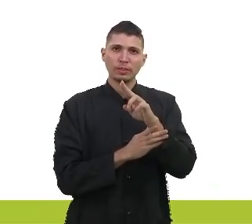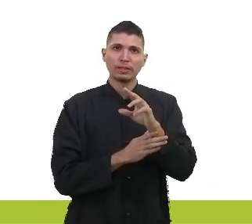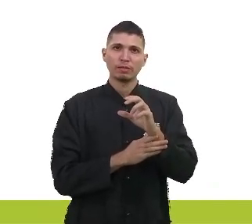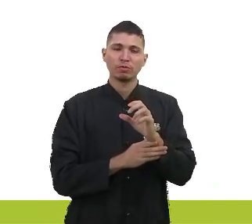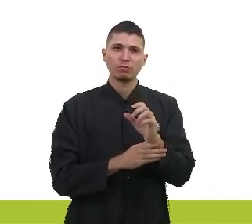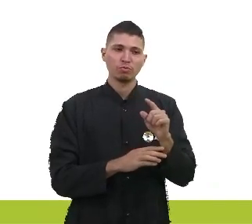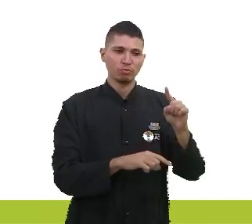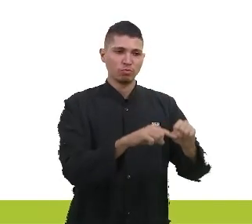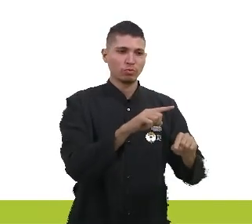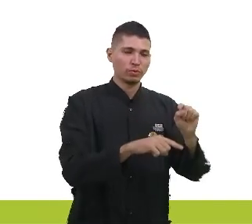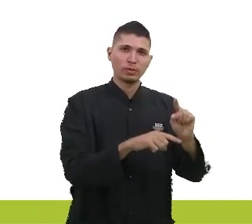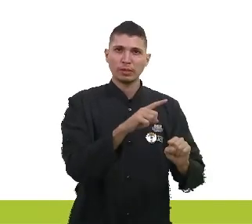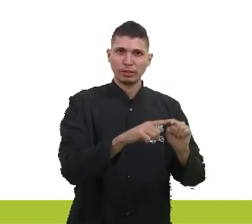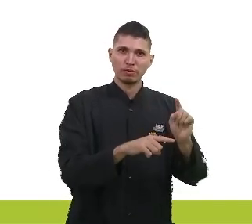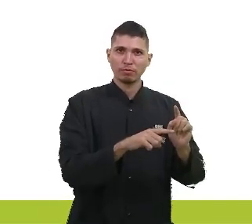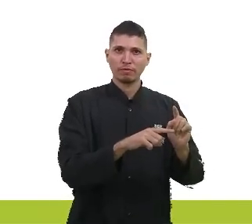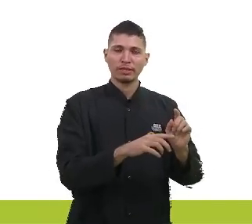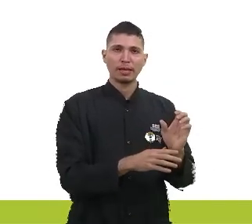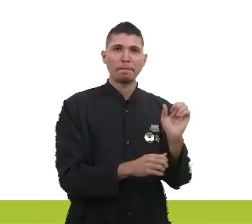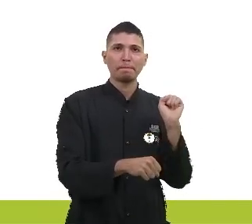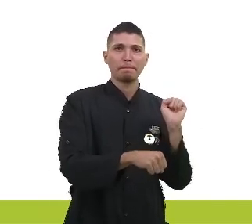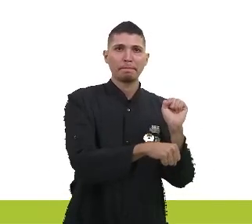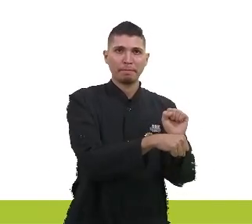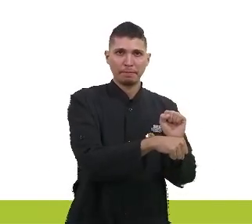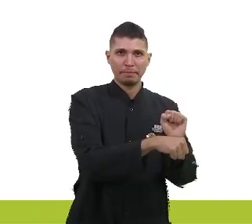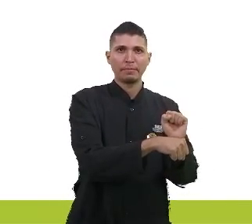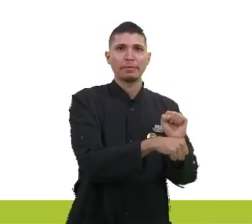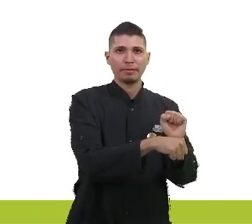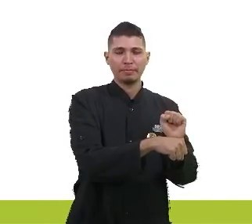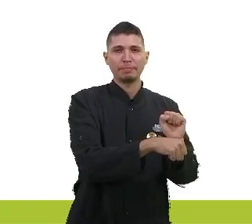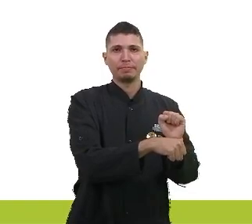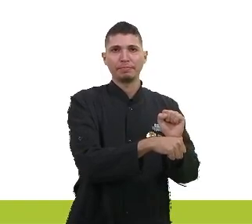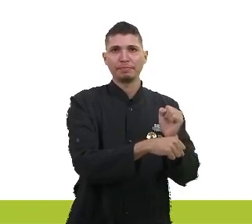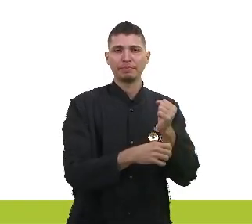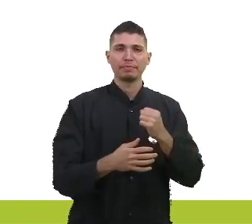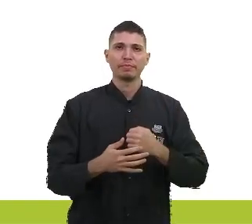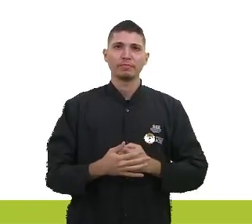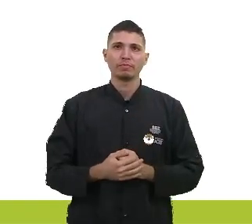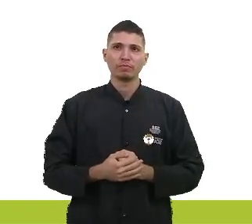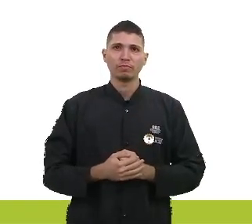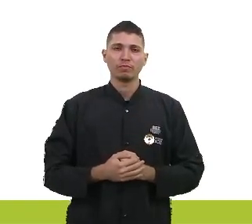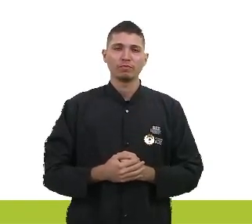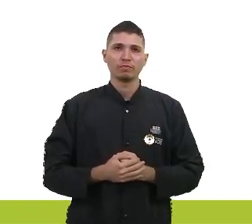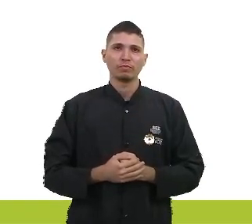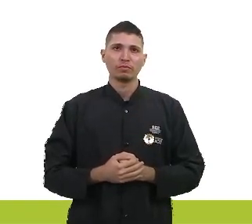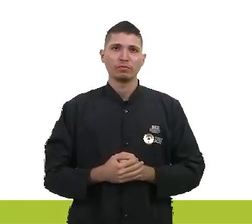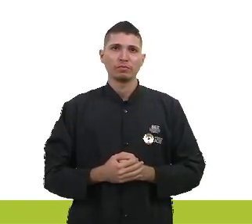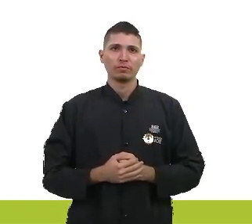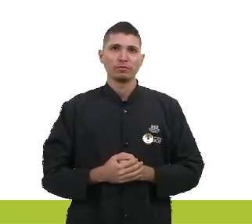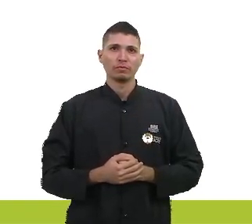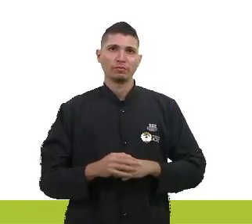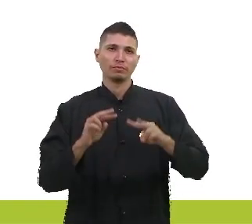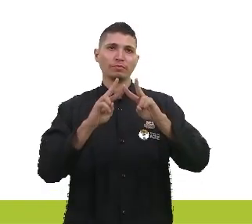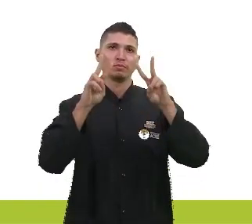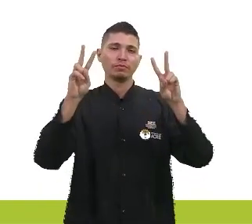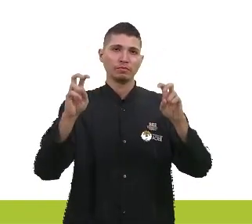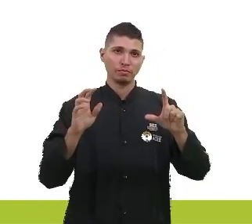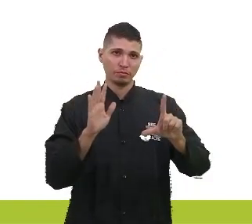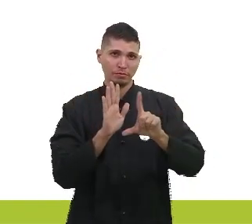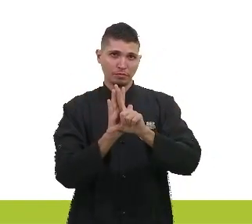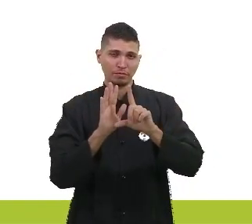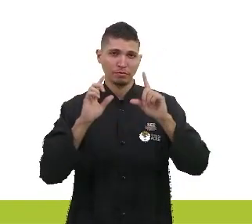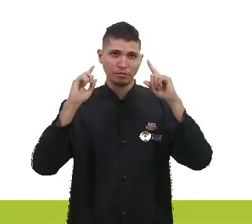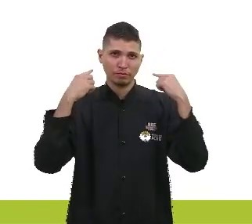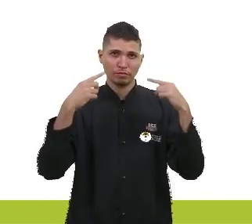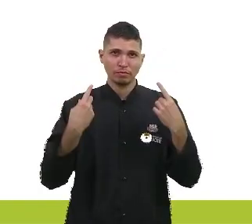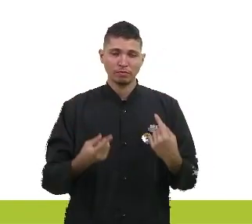estar em repouso, tá bom? Então, nós temos aqui, sobre as leis de Newton, que é bastante conhecida, nós temos aqui